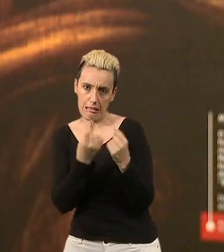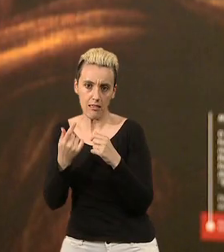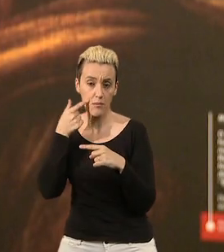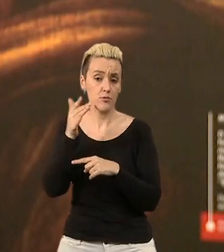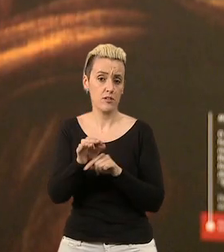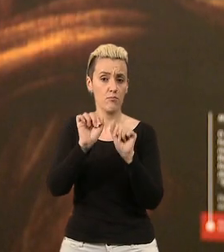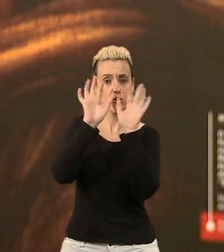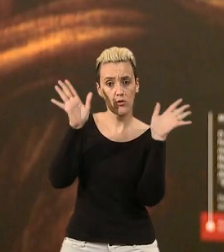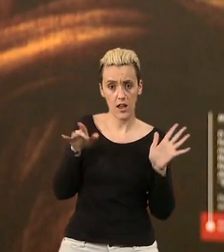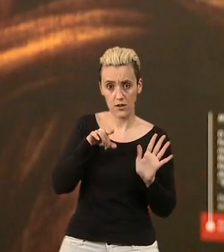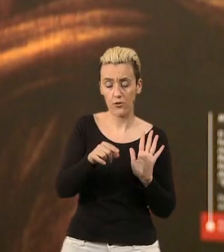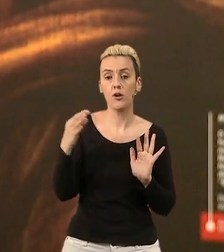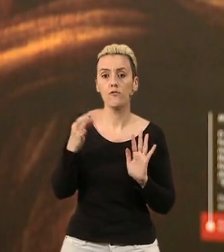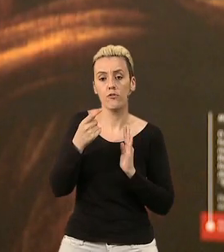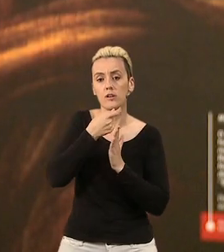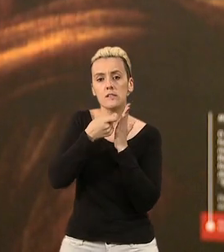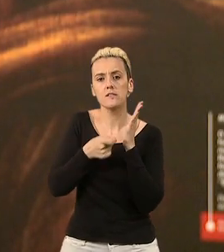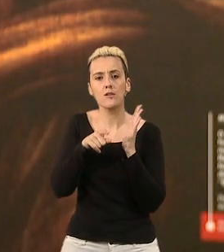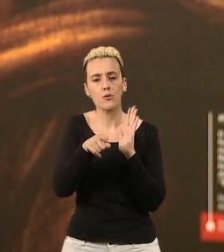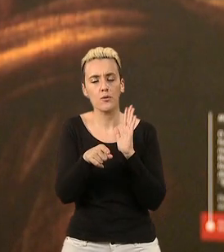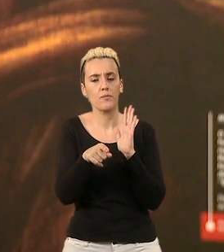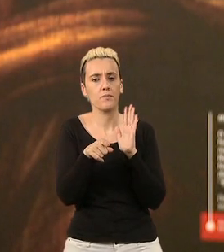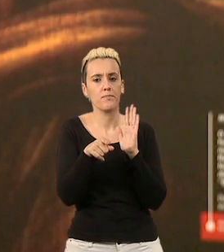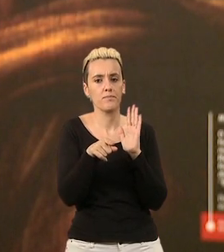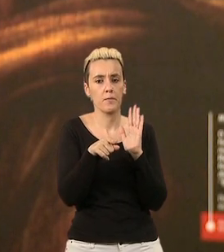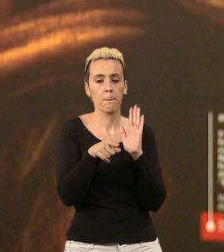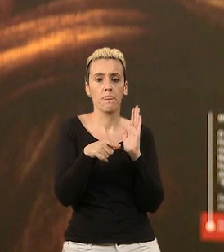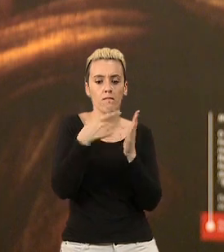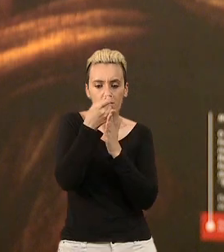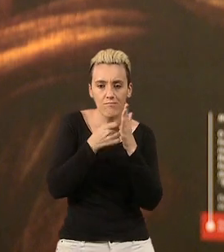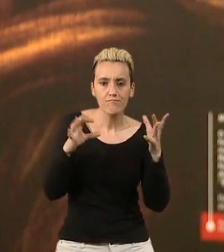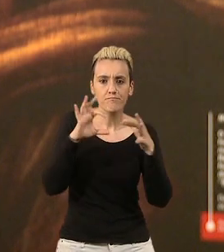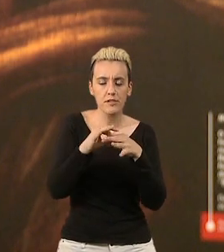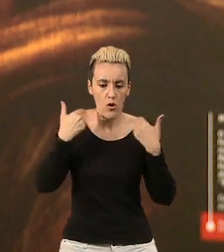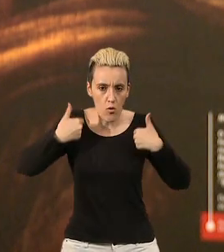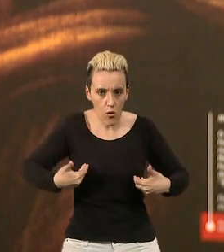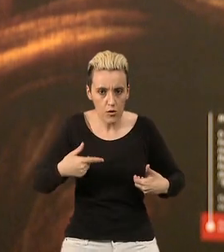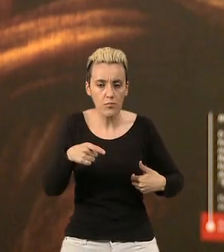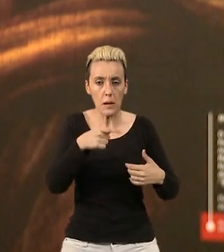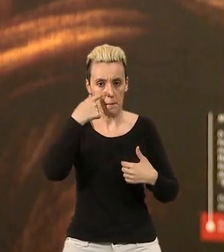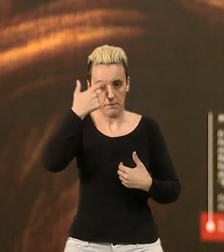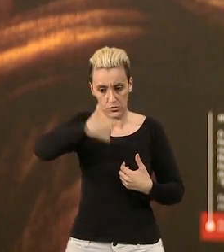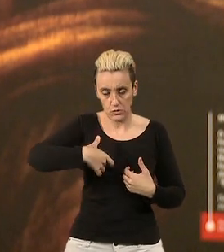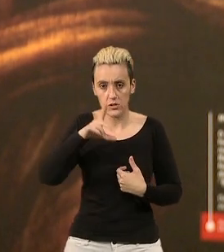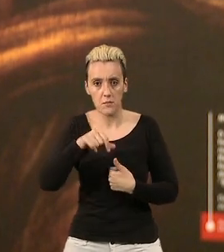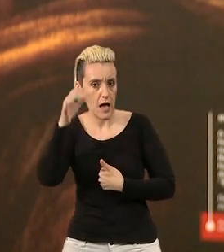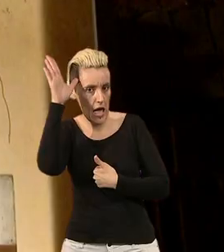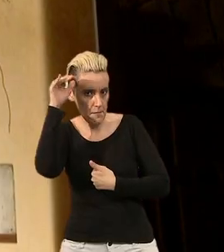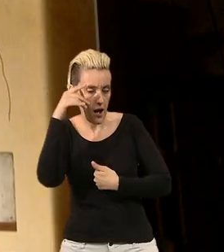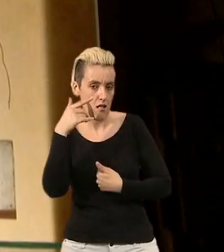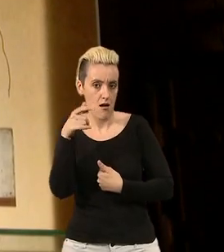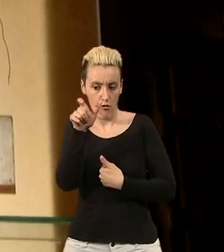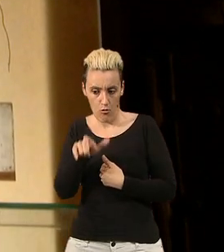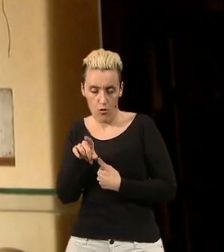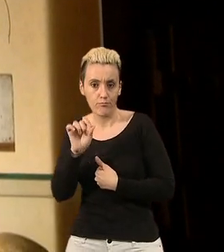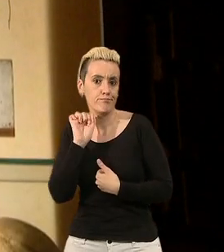exemplo, Leonardo da Vinci desenhou muitas peças anatómicas quer de seres humanos, quer de animais, e